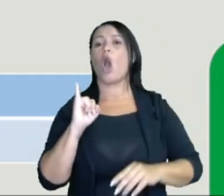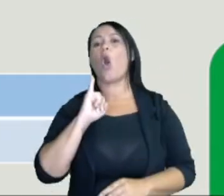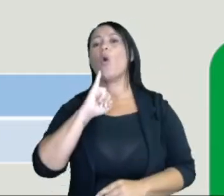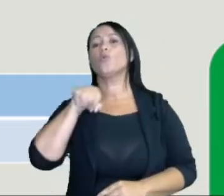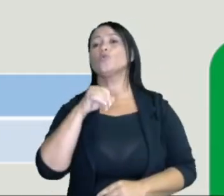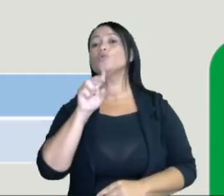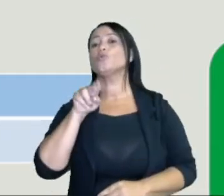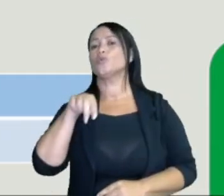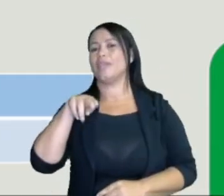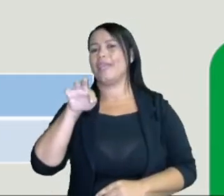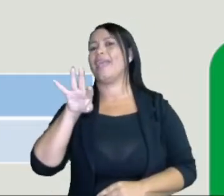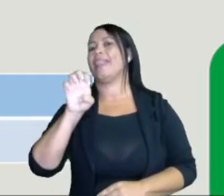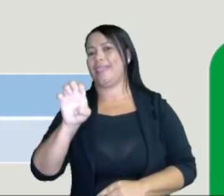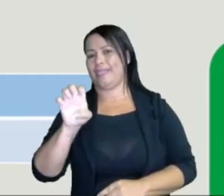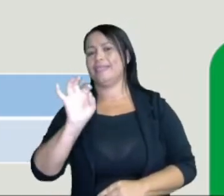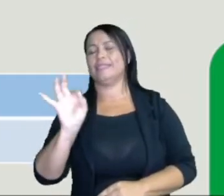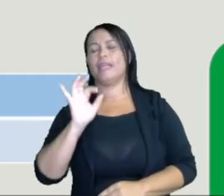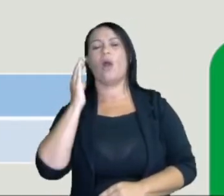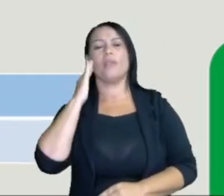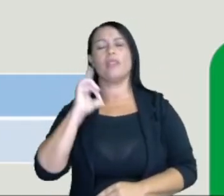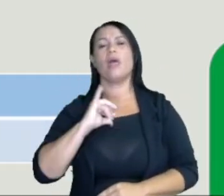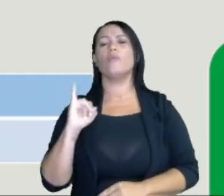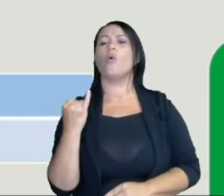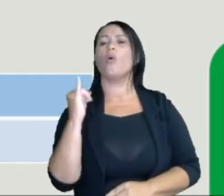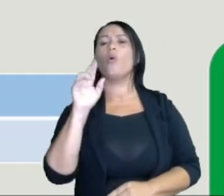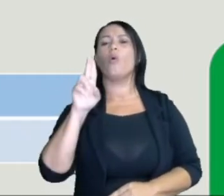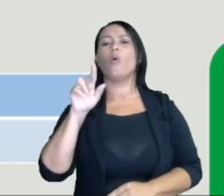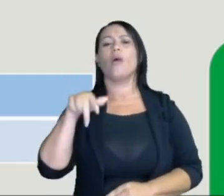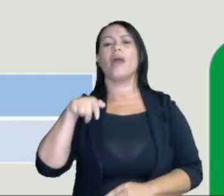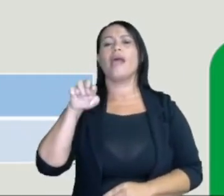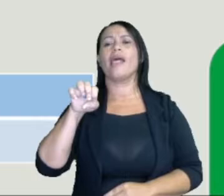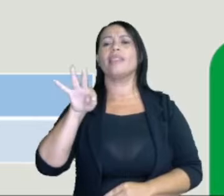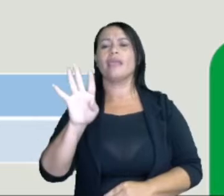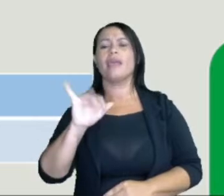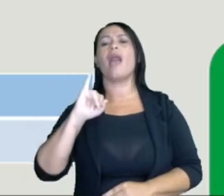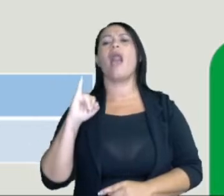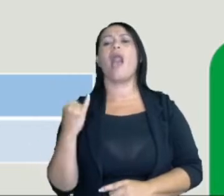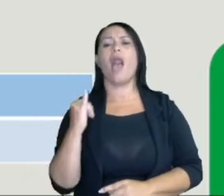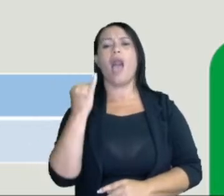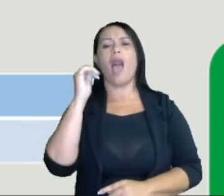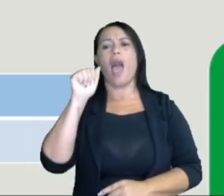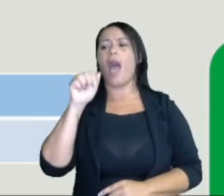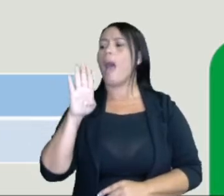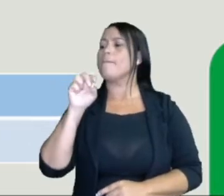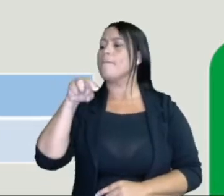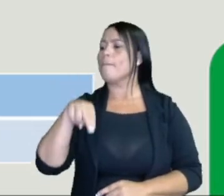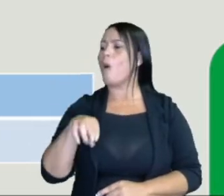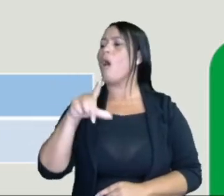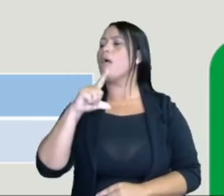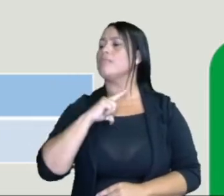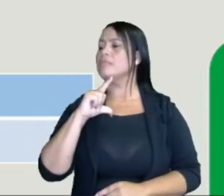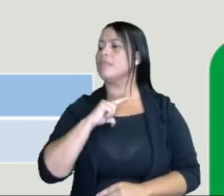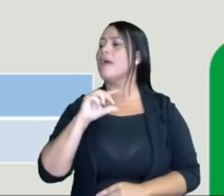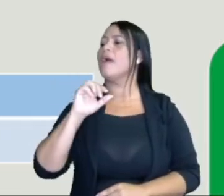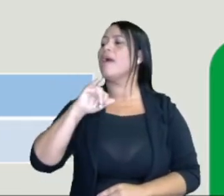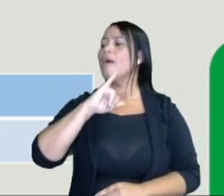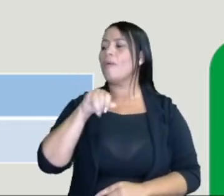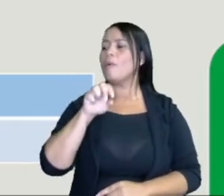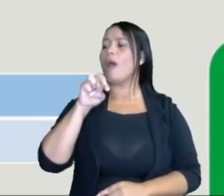juguete, certo? Então, a gente tem juguete, jabón, jamón,